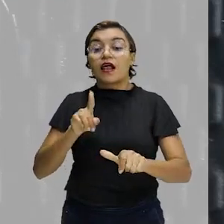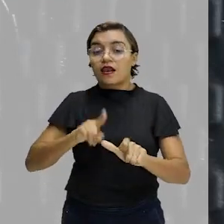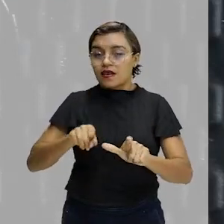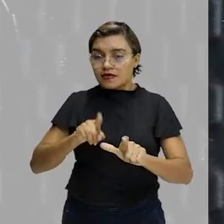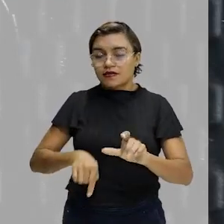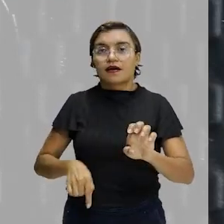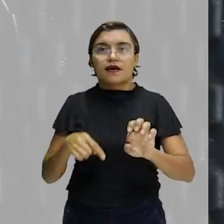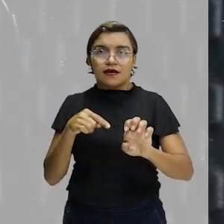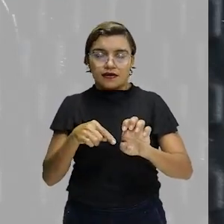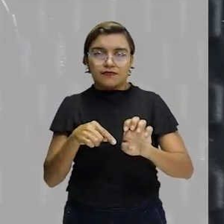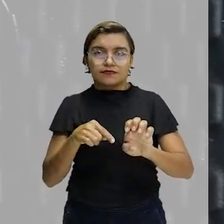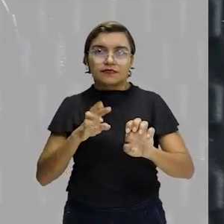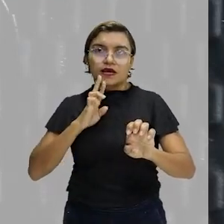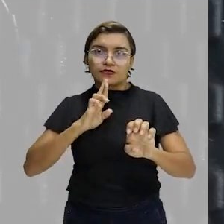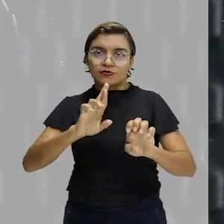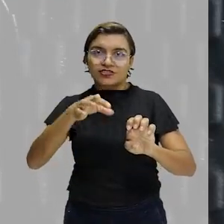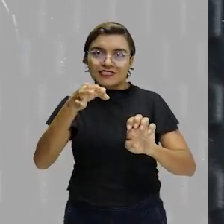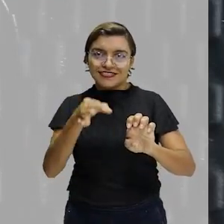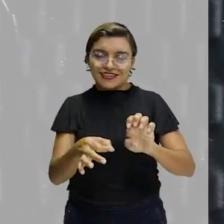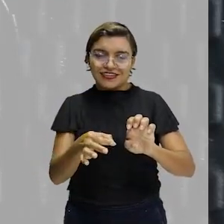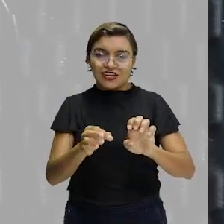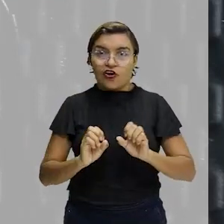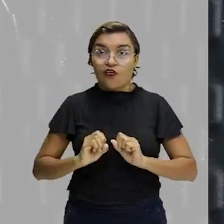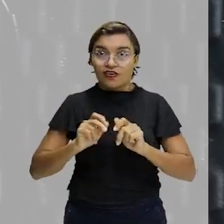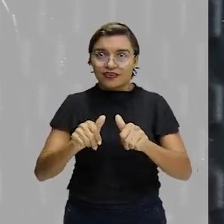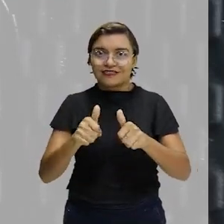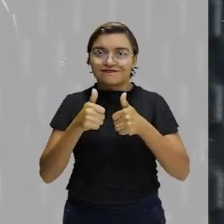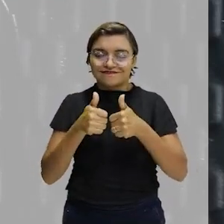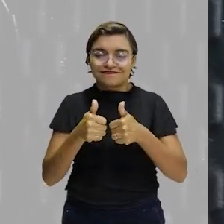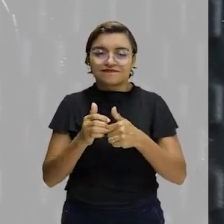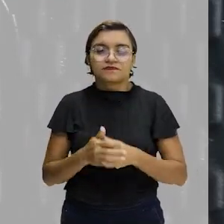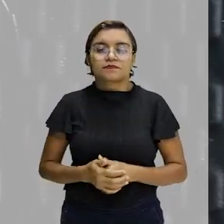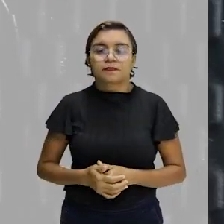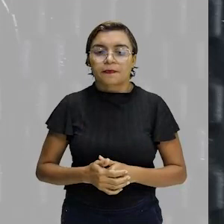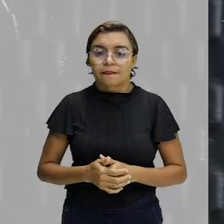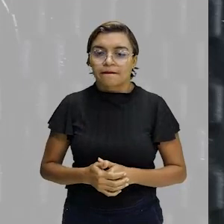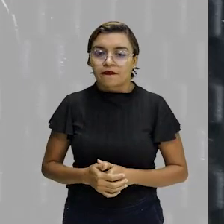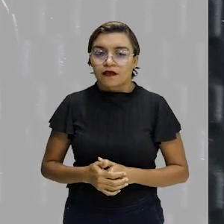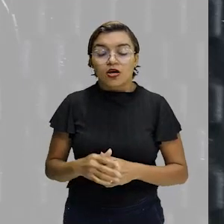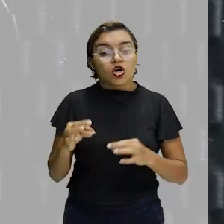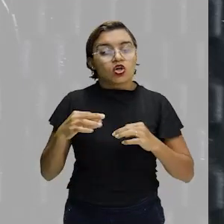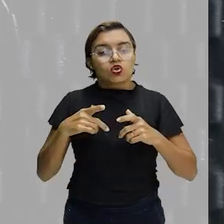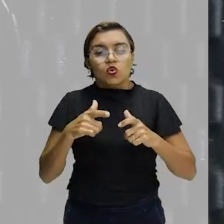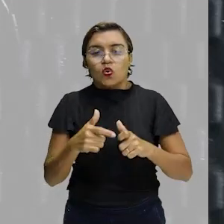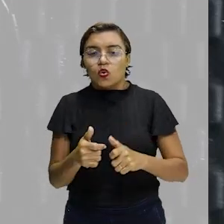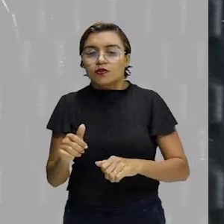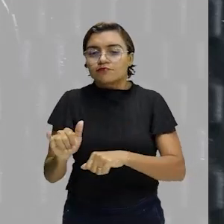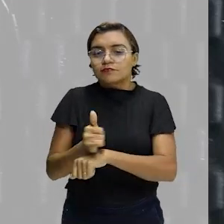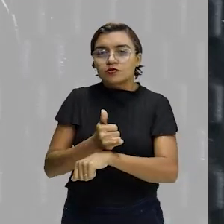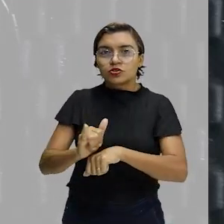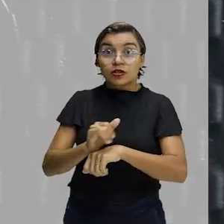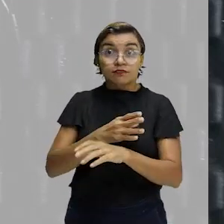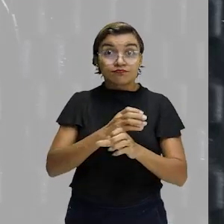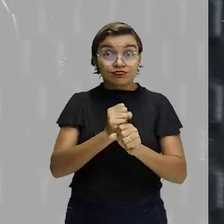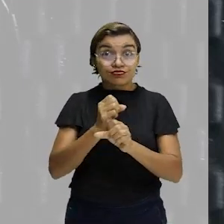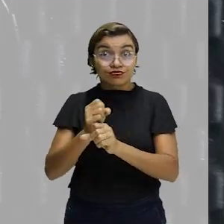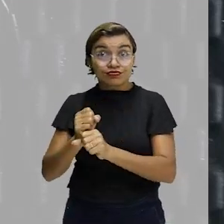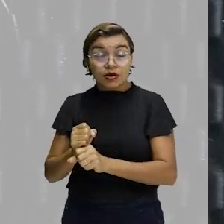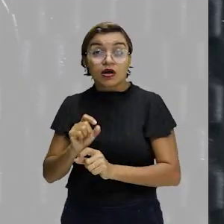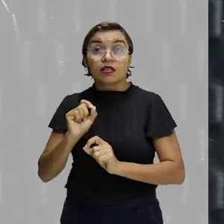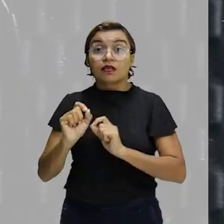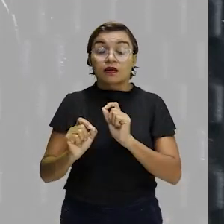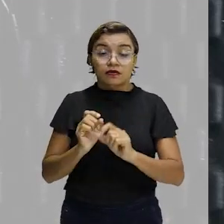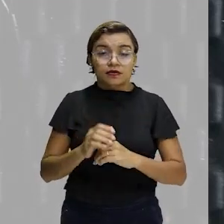à letra E. Belezinha? Então, perceba que toda a nossa estratégia de cálculo foi,